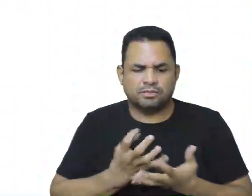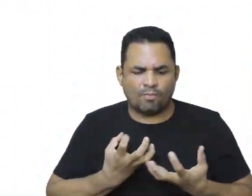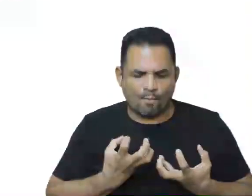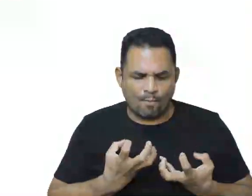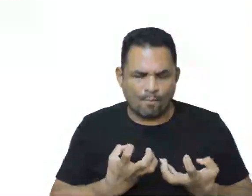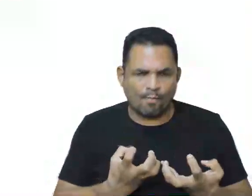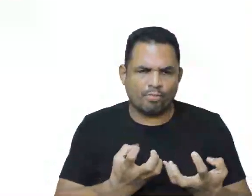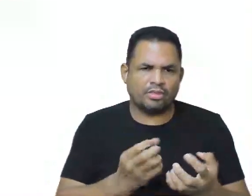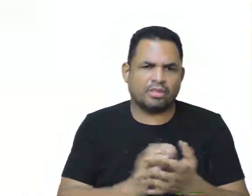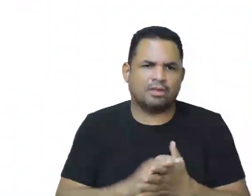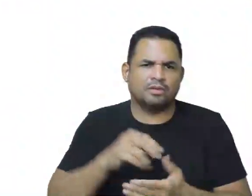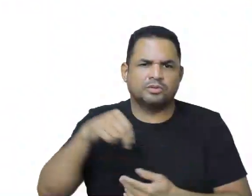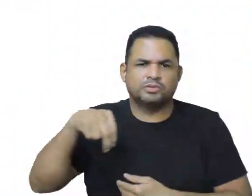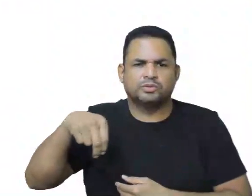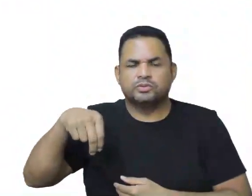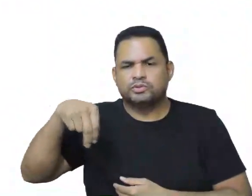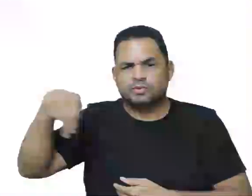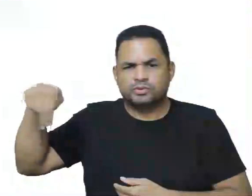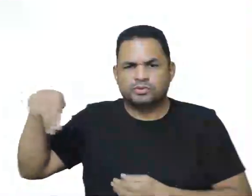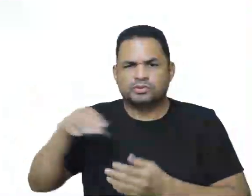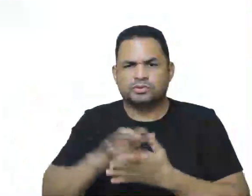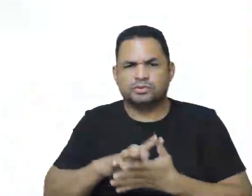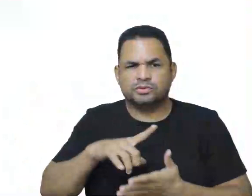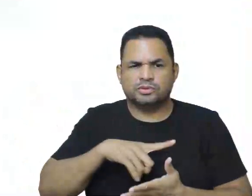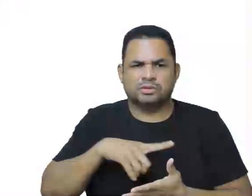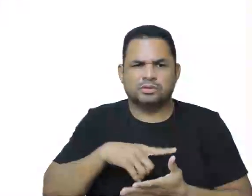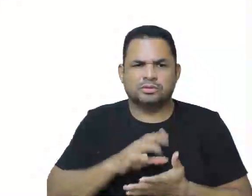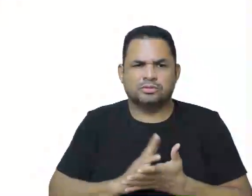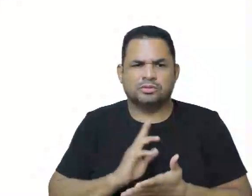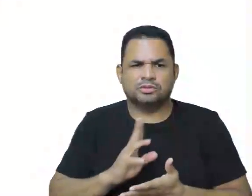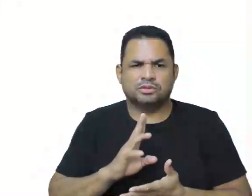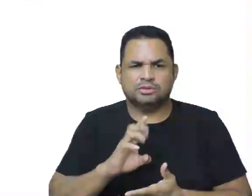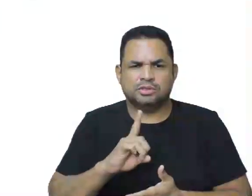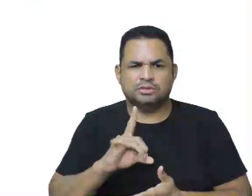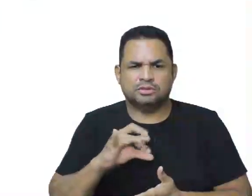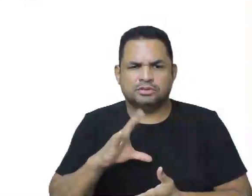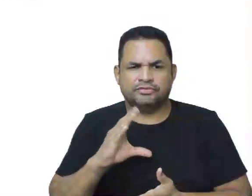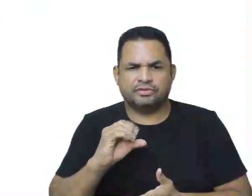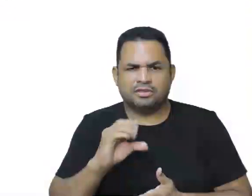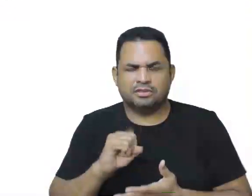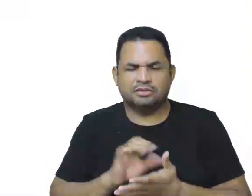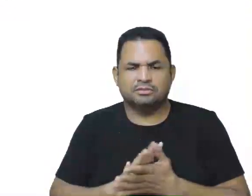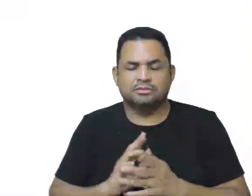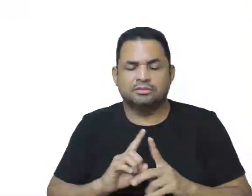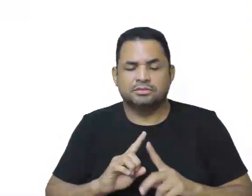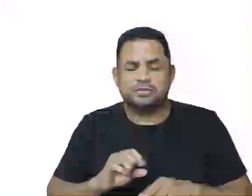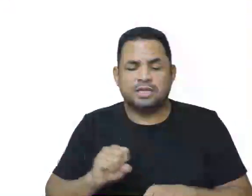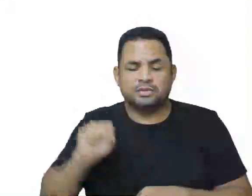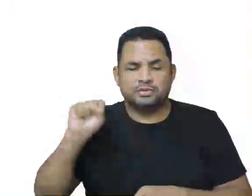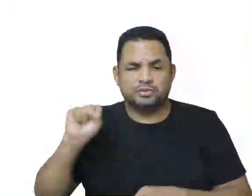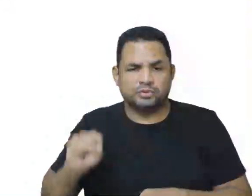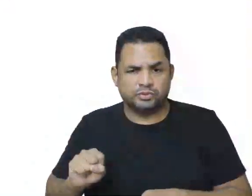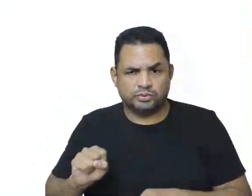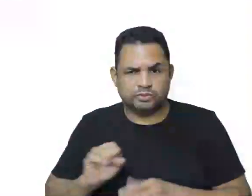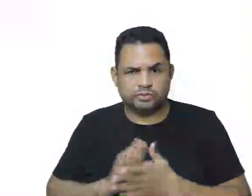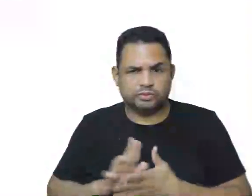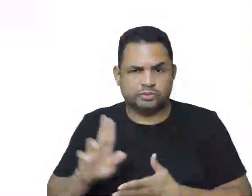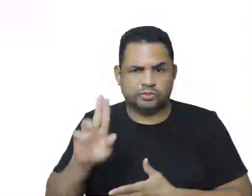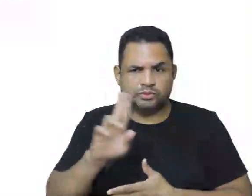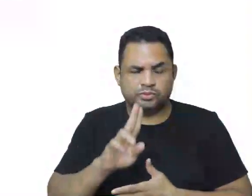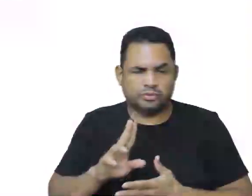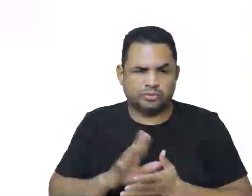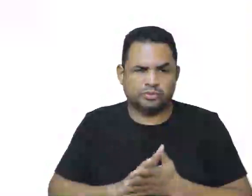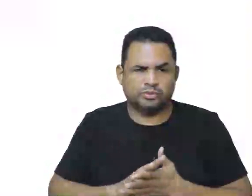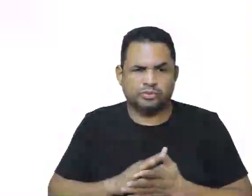Nordeste, que sofrem com um processo de desertificação. Já no Sul, o intensivo uso do